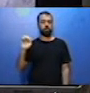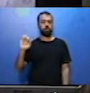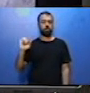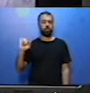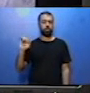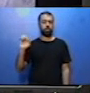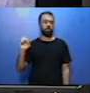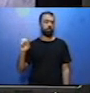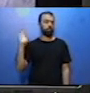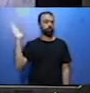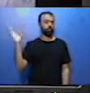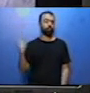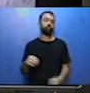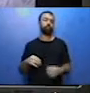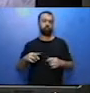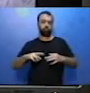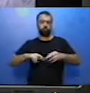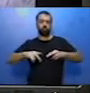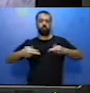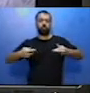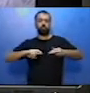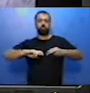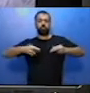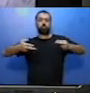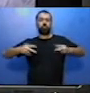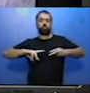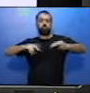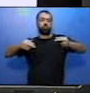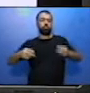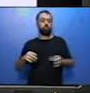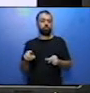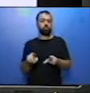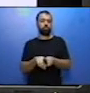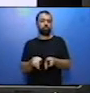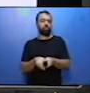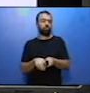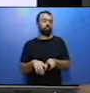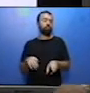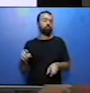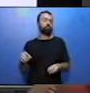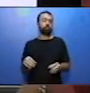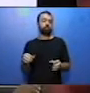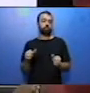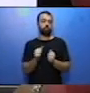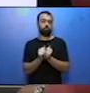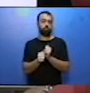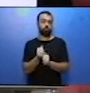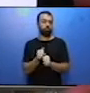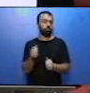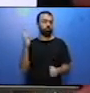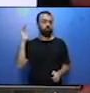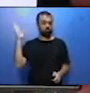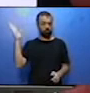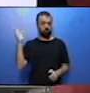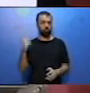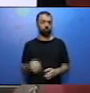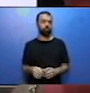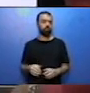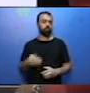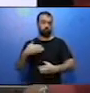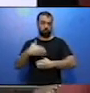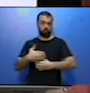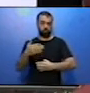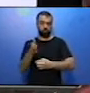a cevada o centeio aveia entre outros nós temos tubérculos e raízes que são